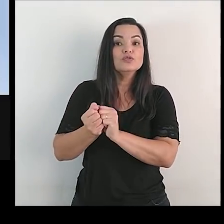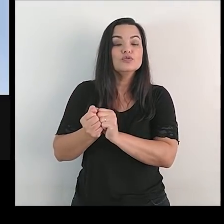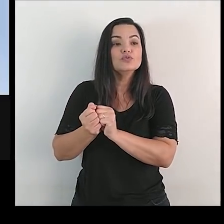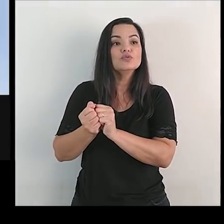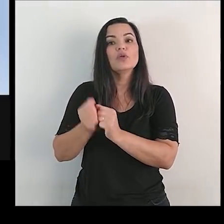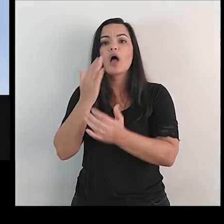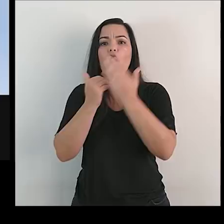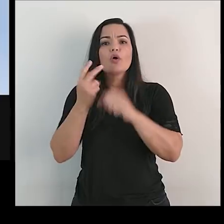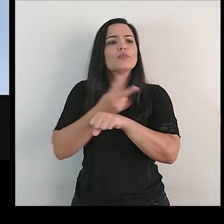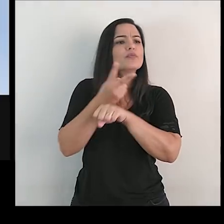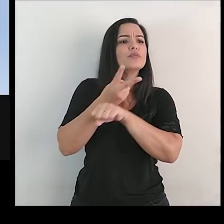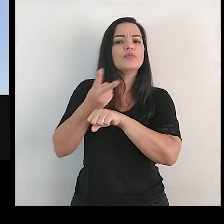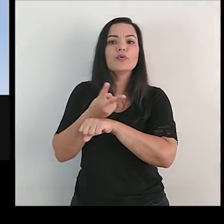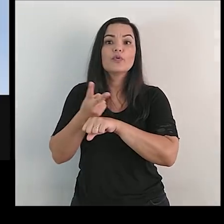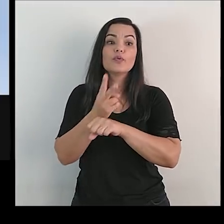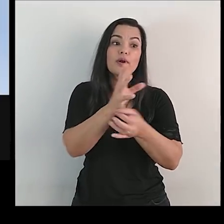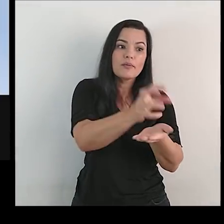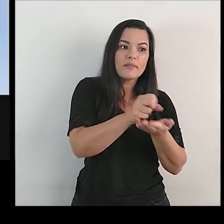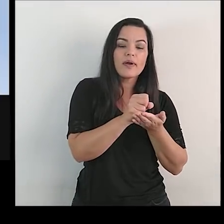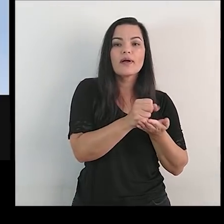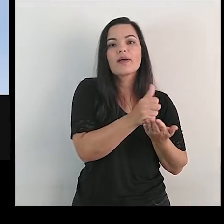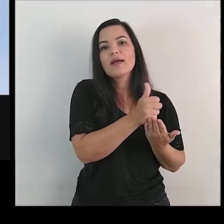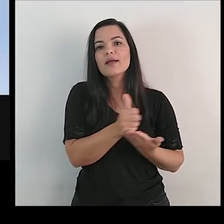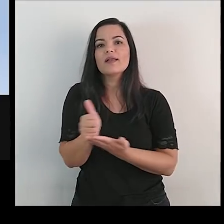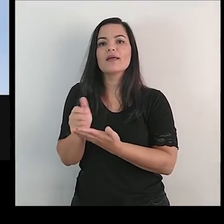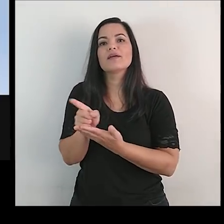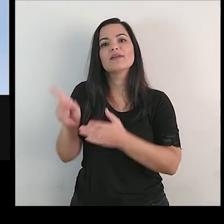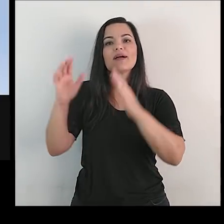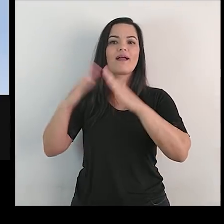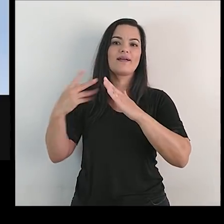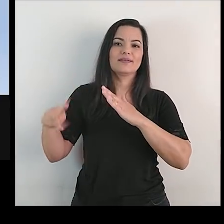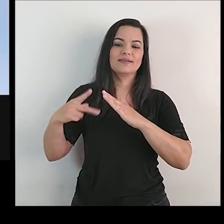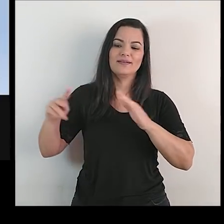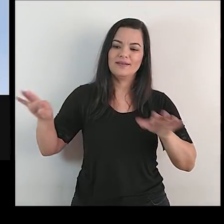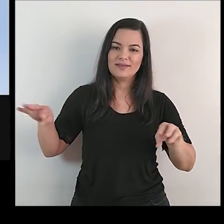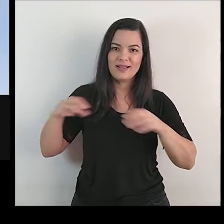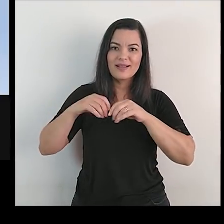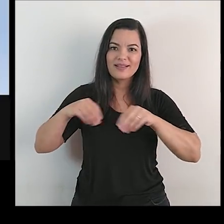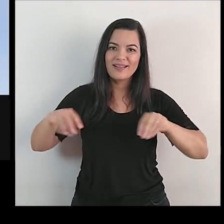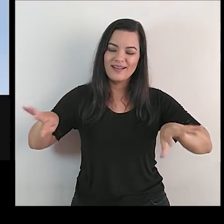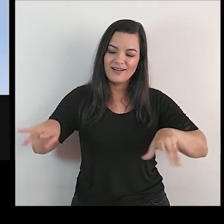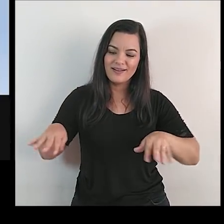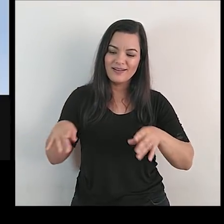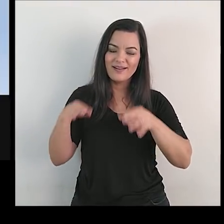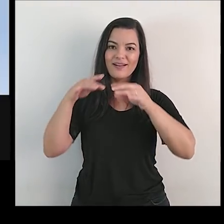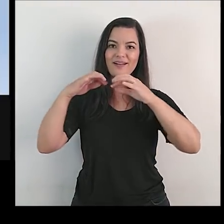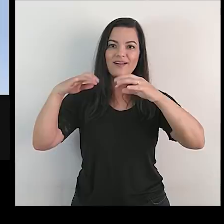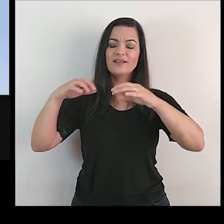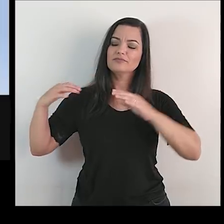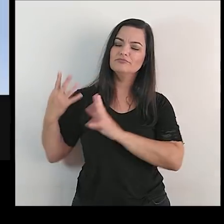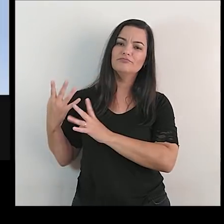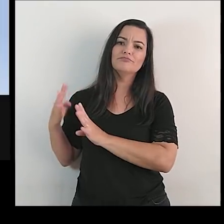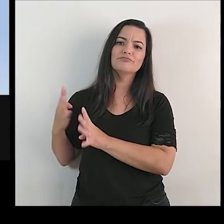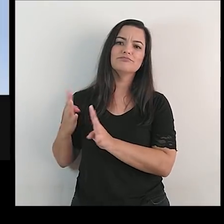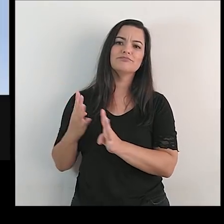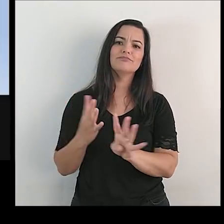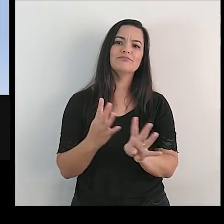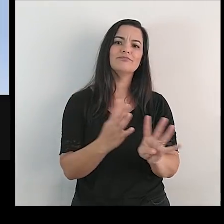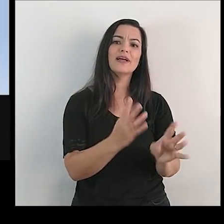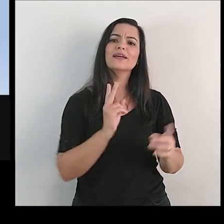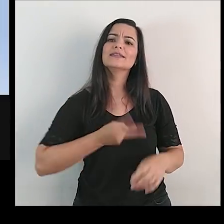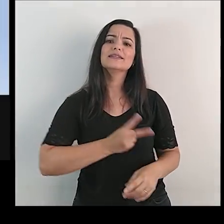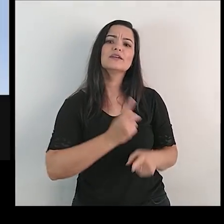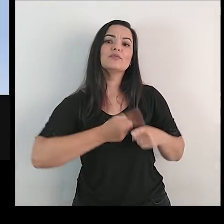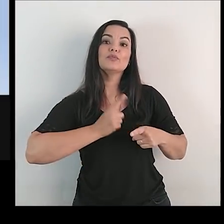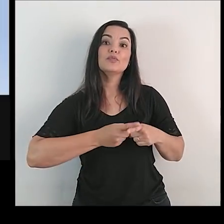para buscar o alimento, levar aquele alimento lá para dentro do formigueiro, né? Elas andam sempre em fileiras